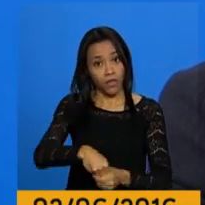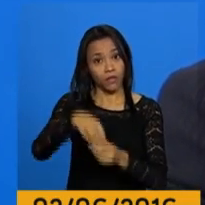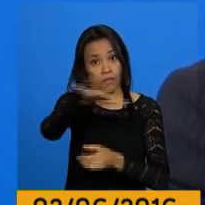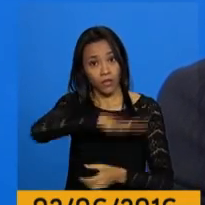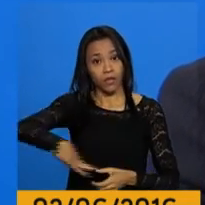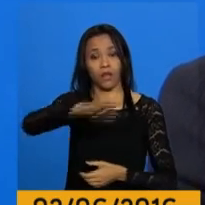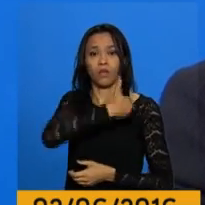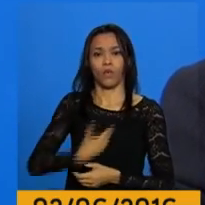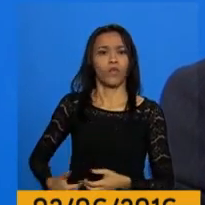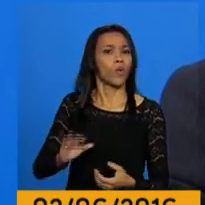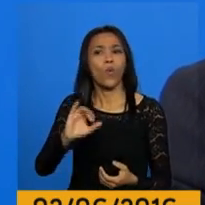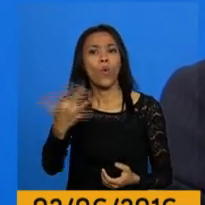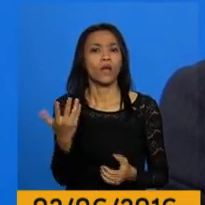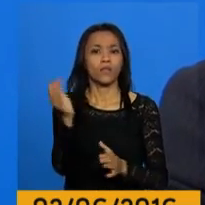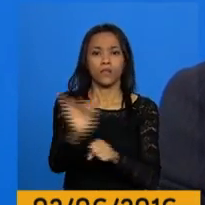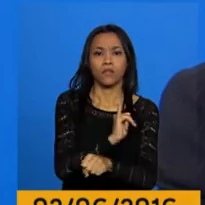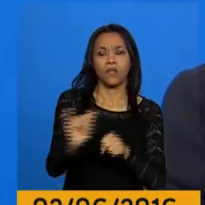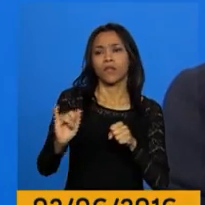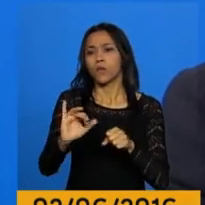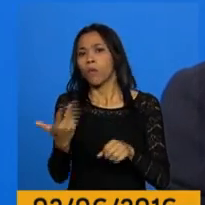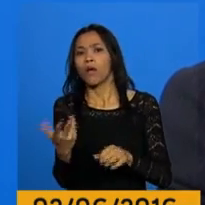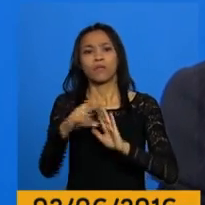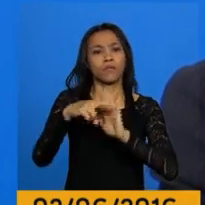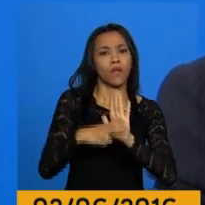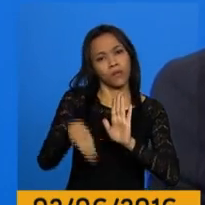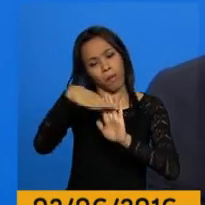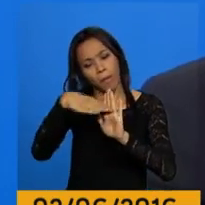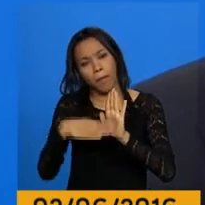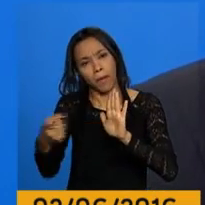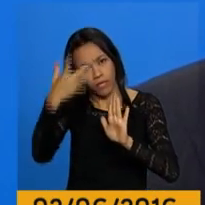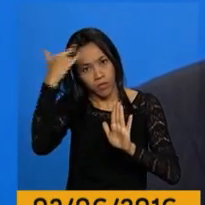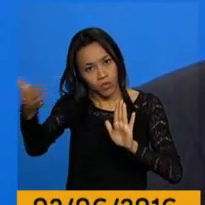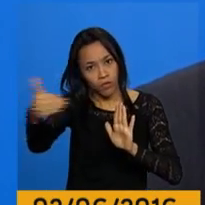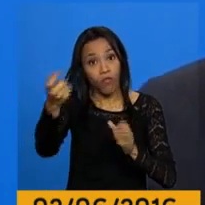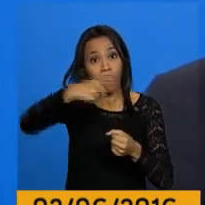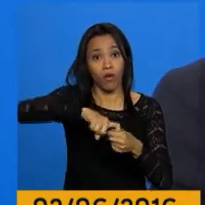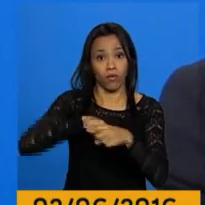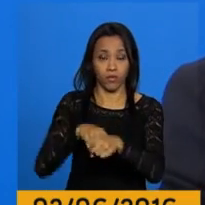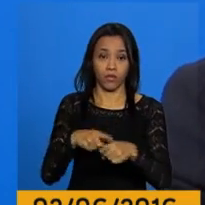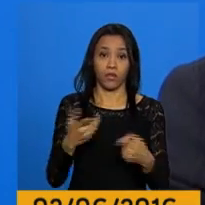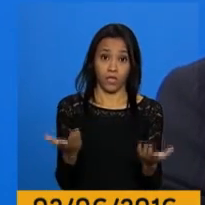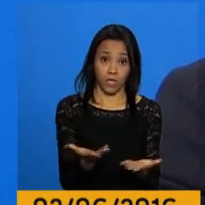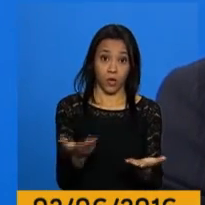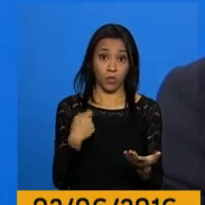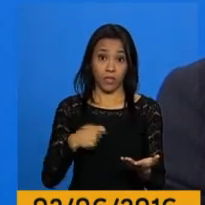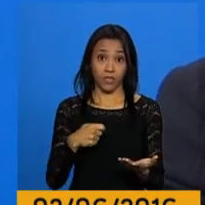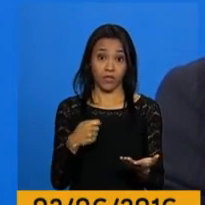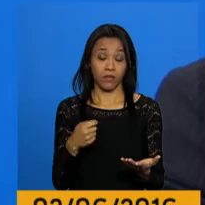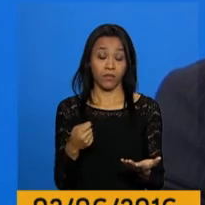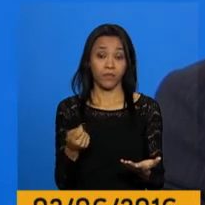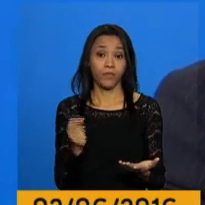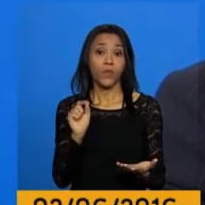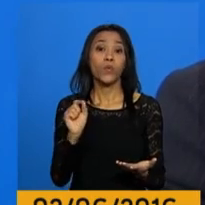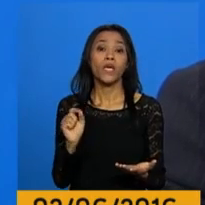mecanismos serão? Quais serão? Há uma gama deles. Eu tomei posse agora de manhã, preciso ouvir o que sobre isso tem a dizer